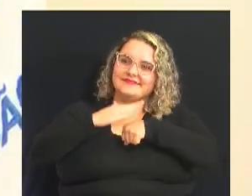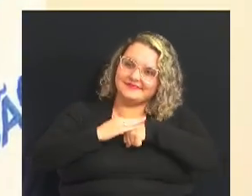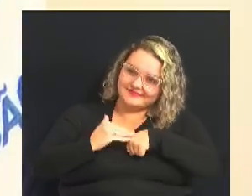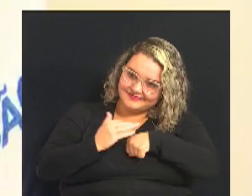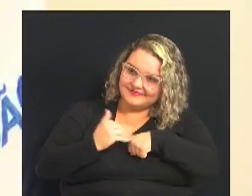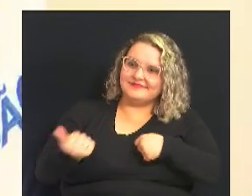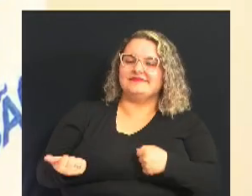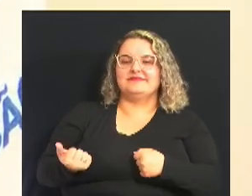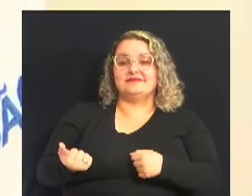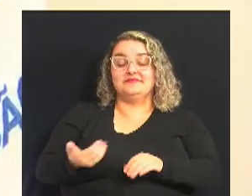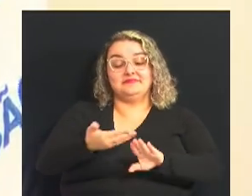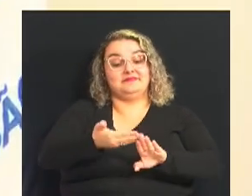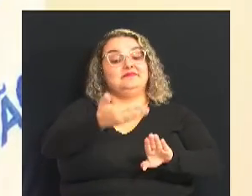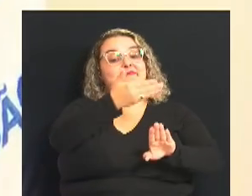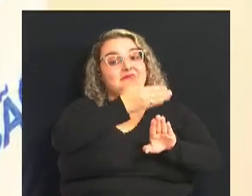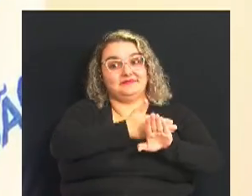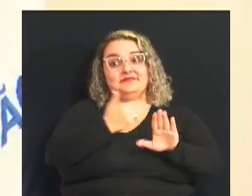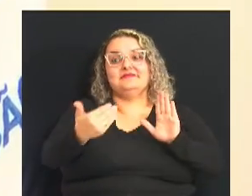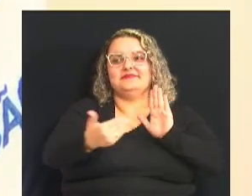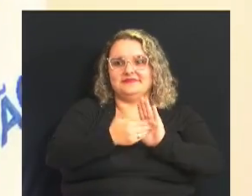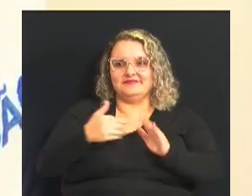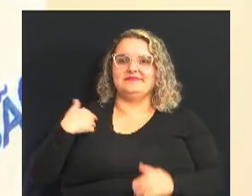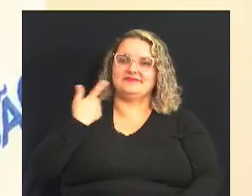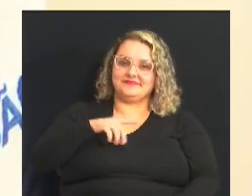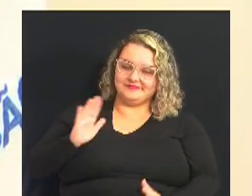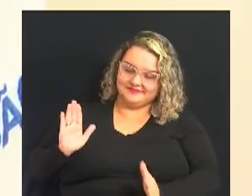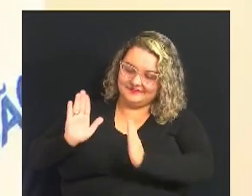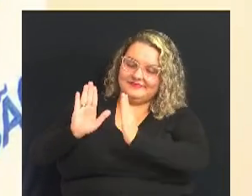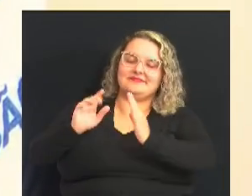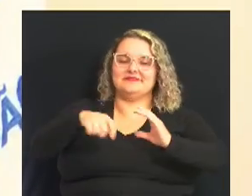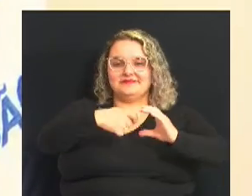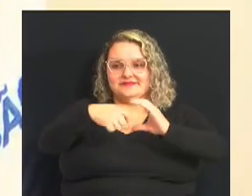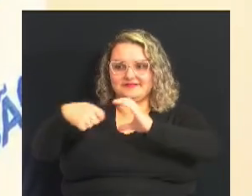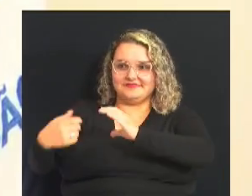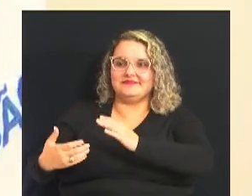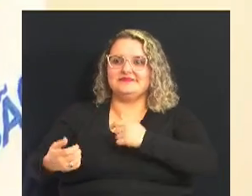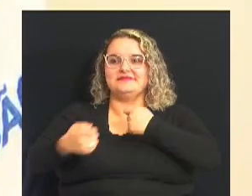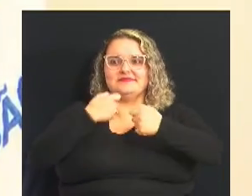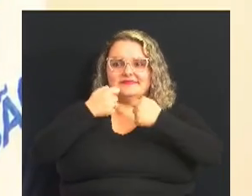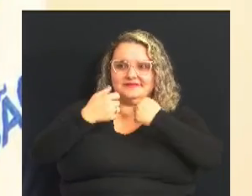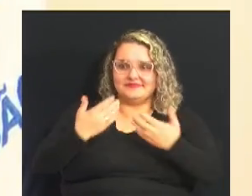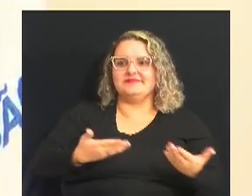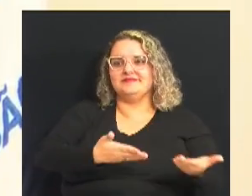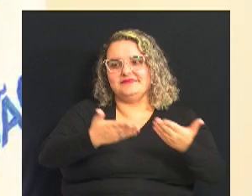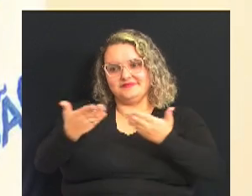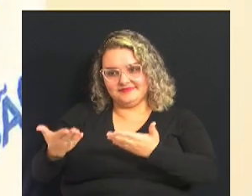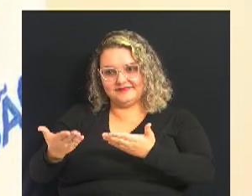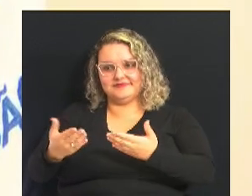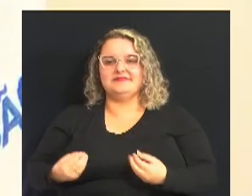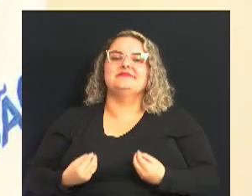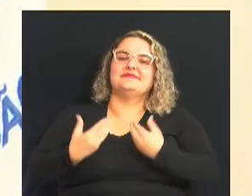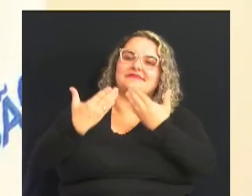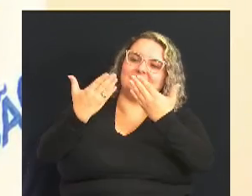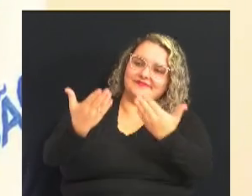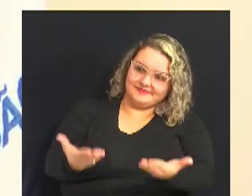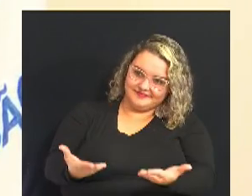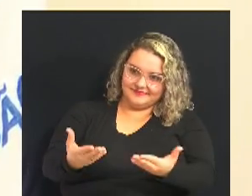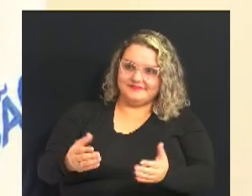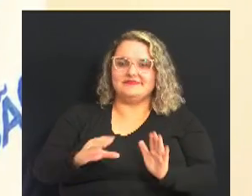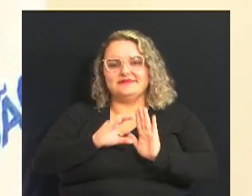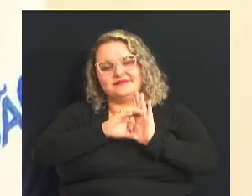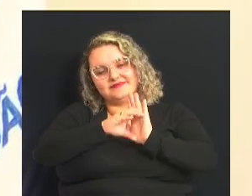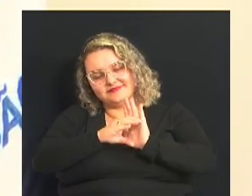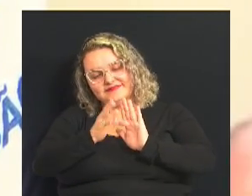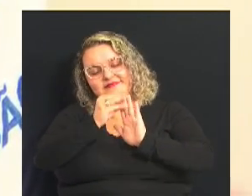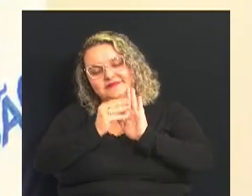desde os bastidores até a gente que está aqui na frente das câmeras, entrevistando, apresentando e levando esse conteúdo com essa